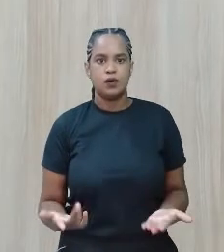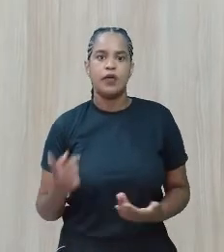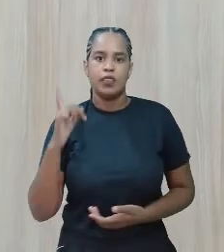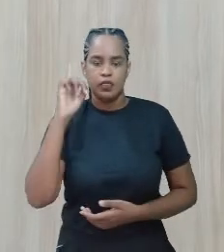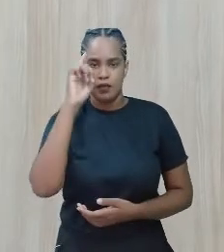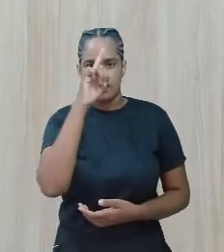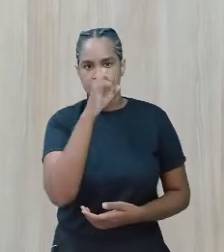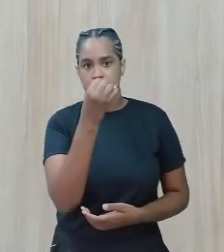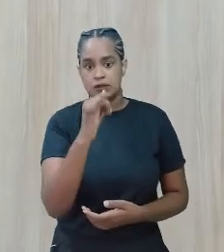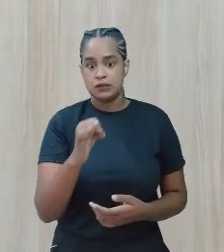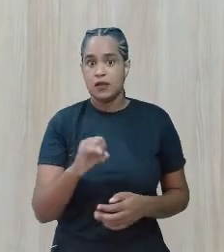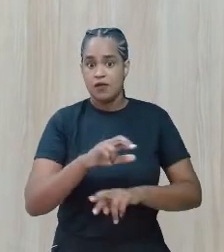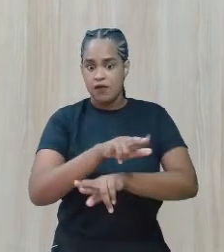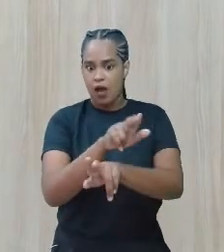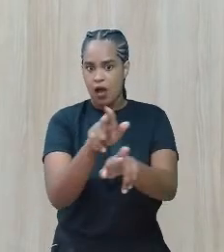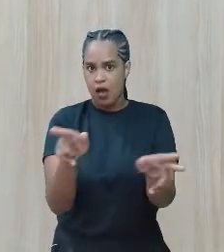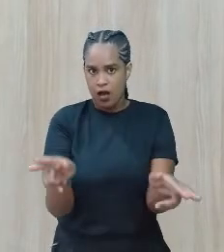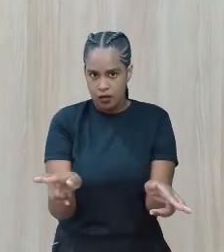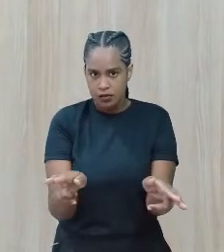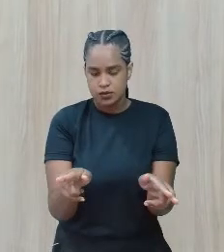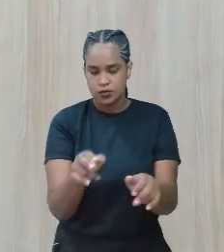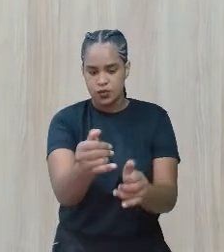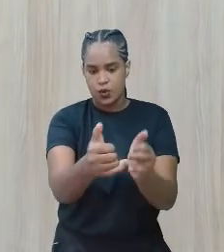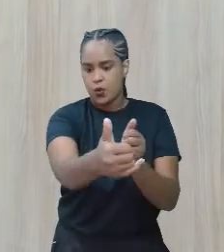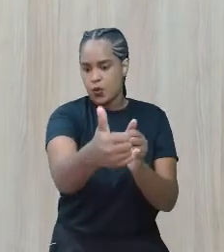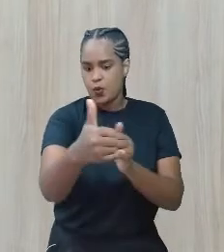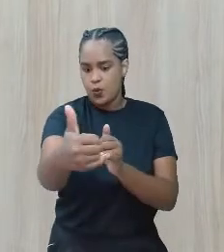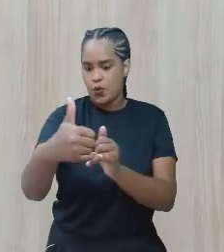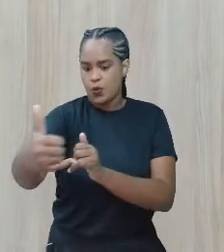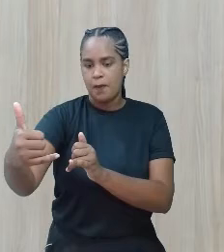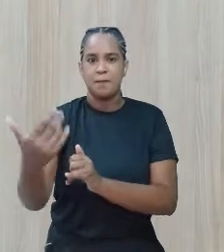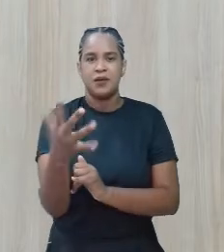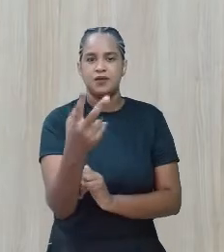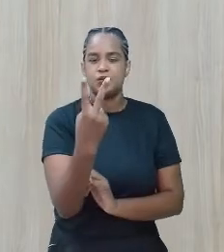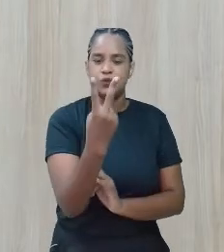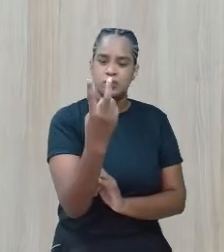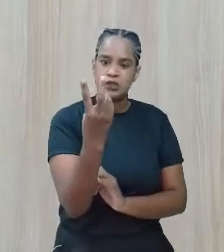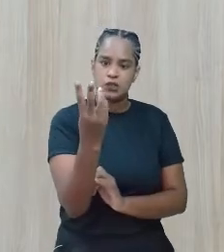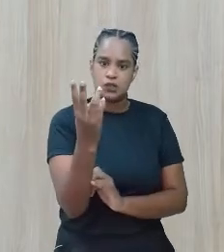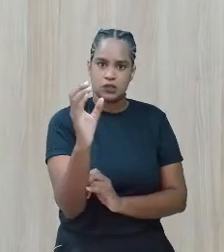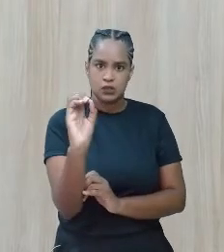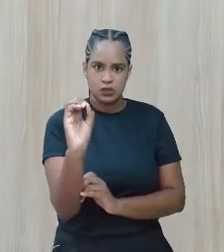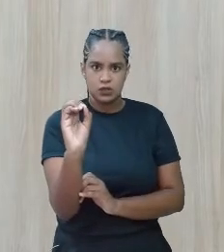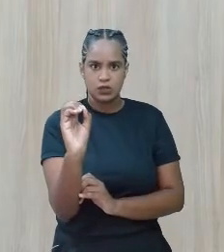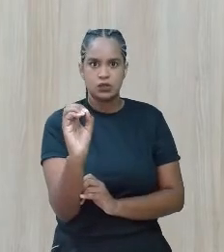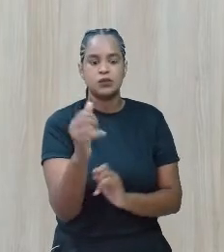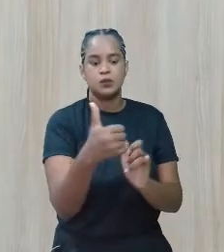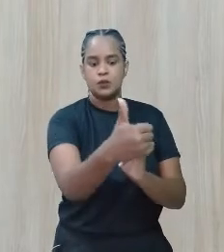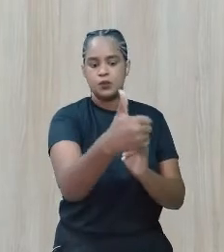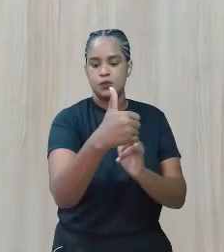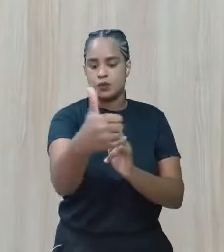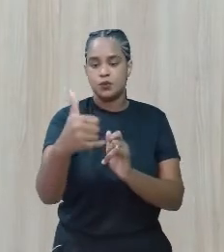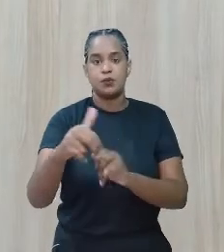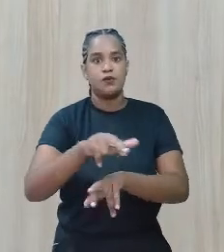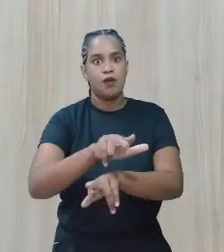um músico tocar separadamente essas cordas, são em torno de 230 cordas num